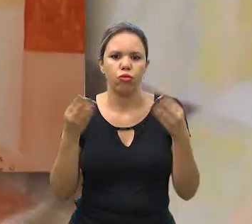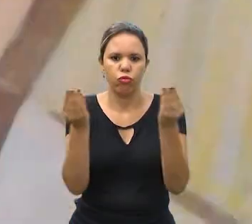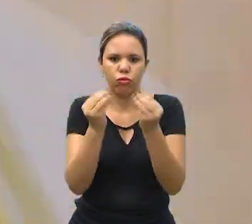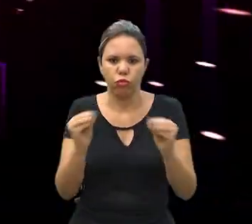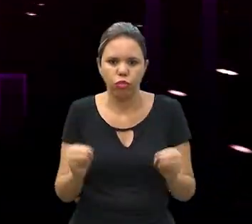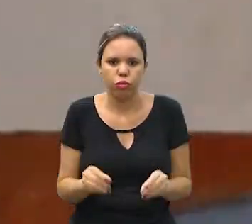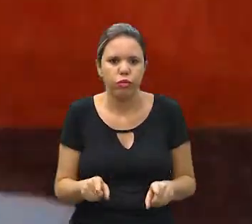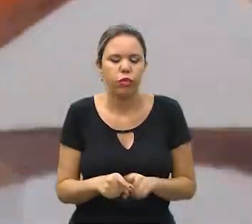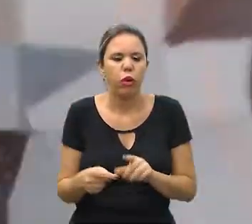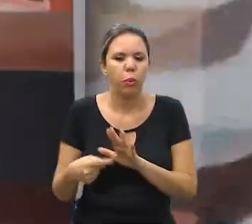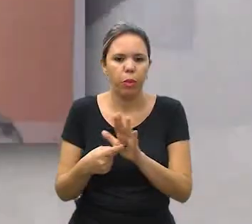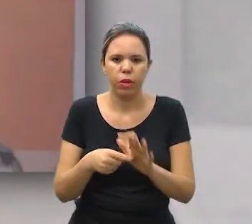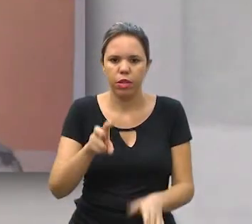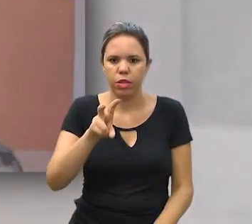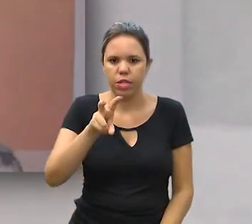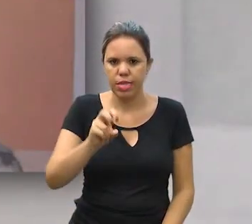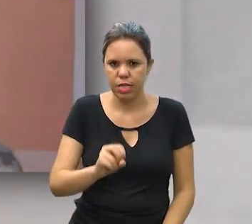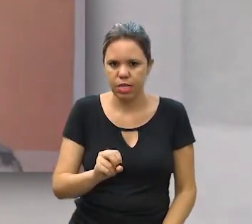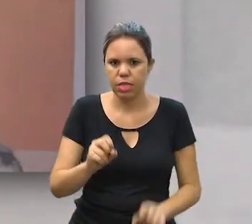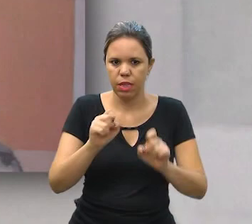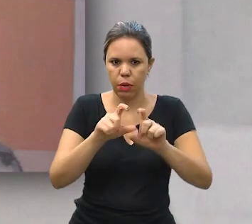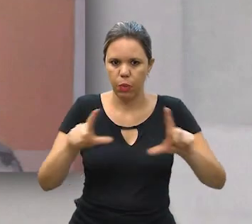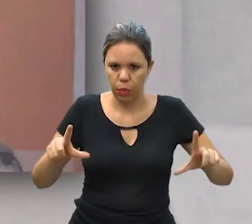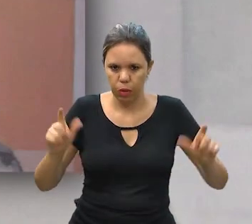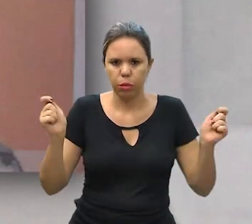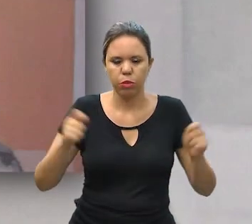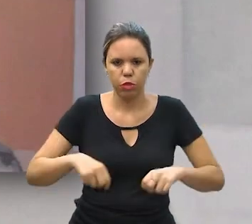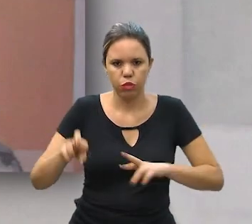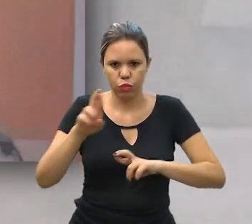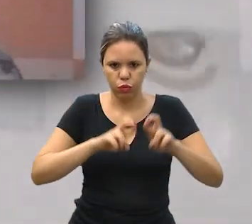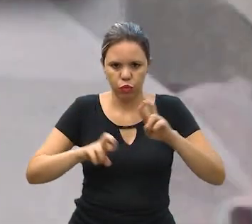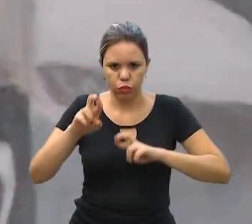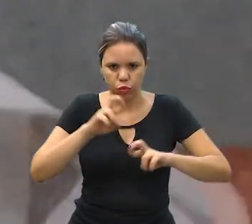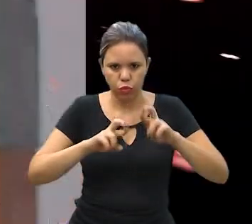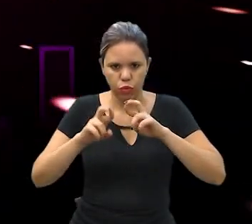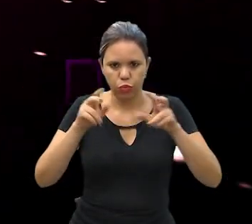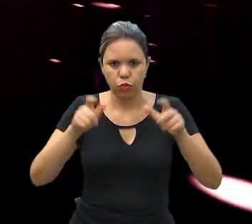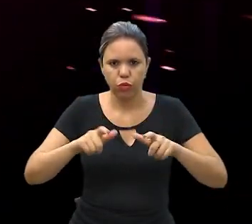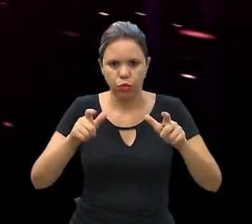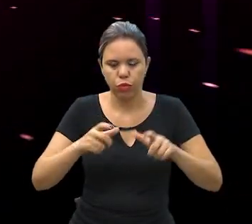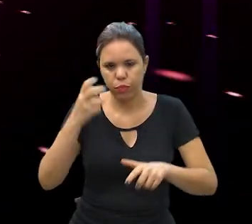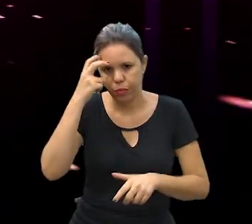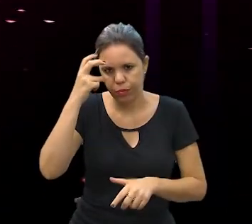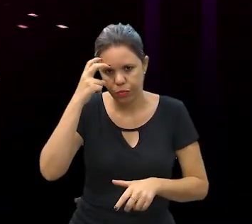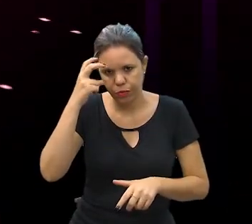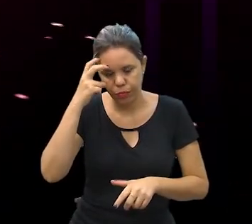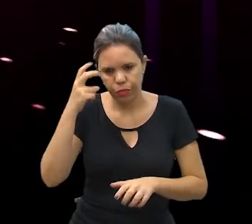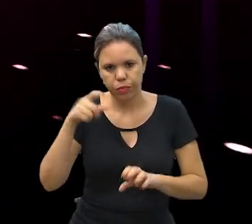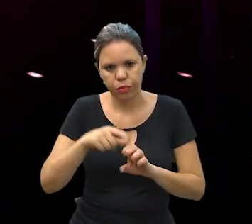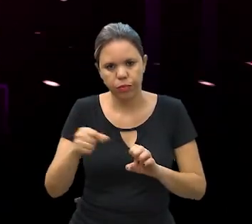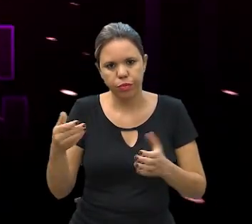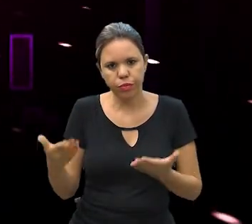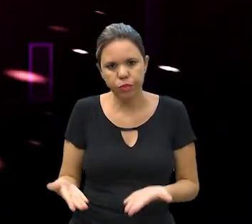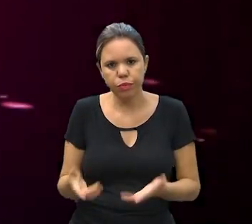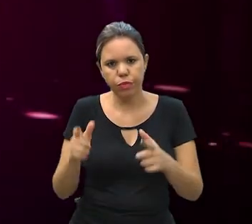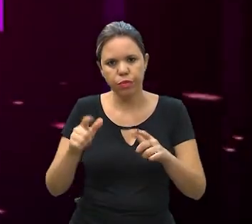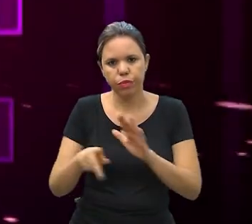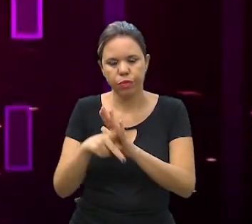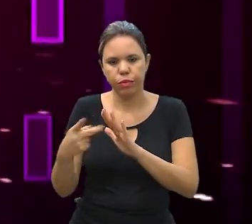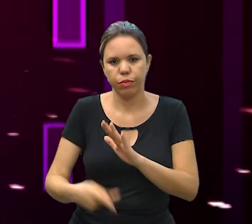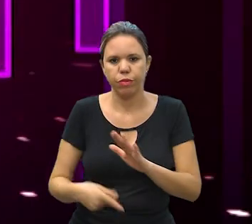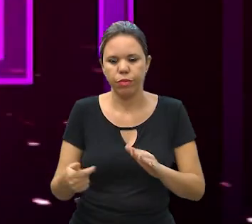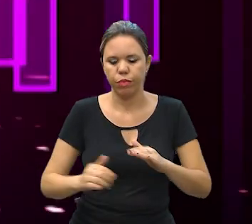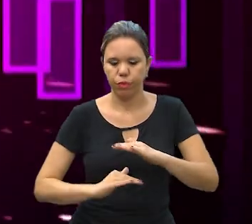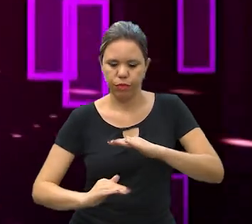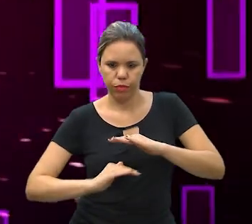obras. A mostra, com cerca de 50 quadros, pode ser conferida no novo Espaço Cultural do Empreendimento,